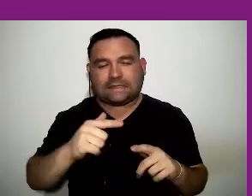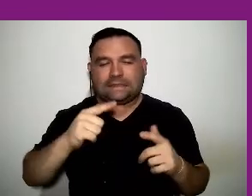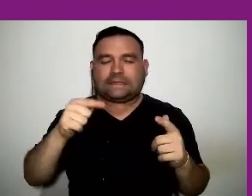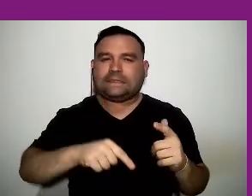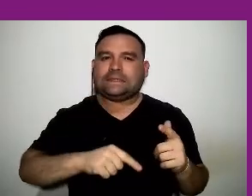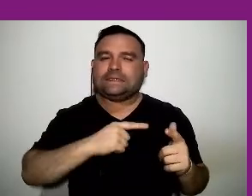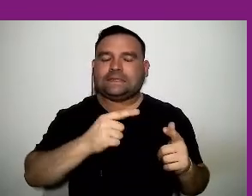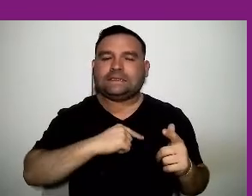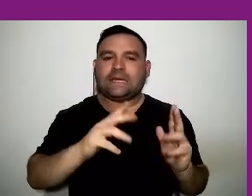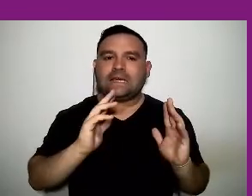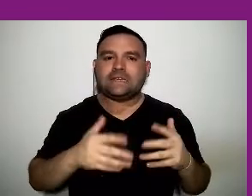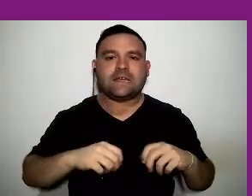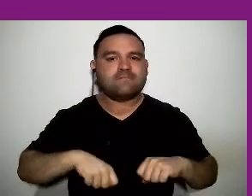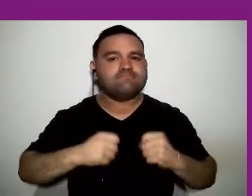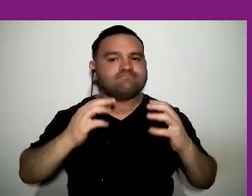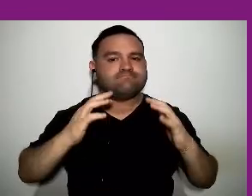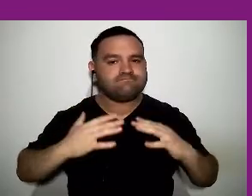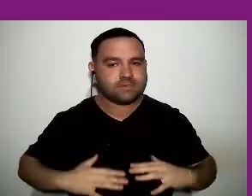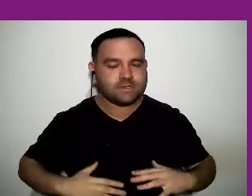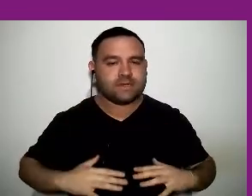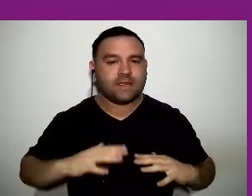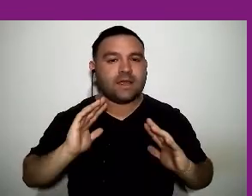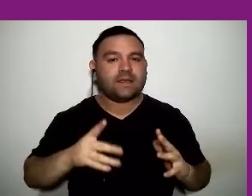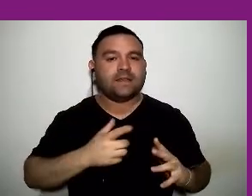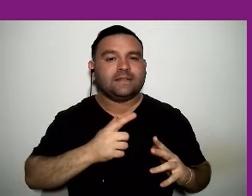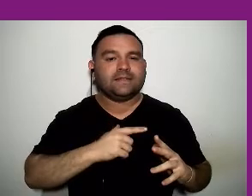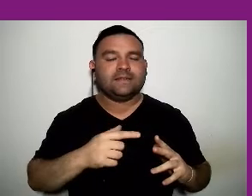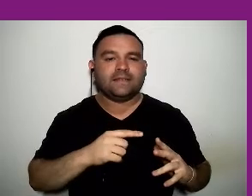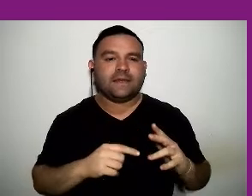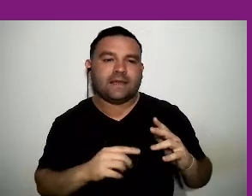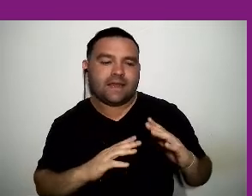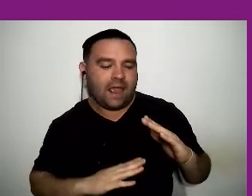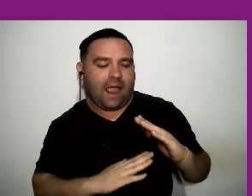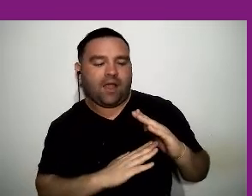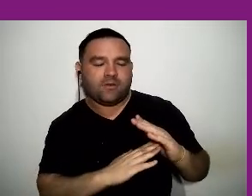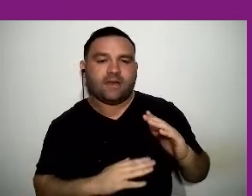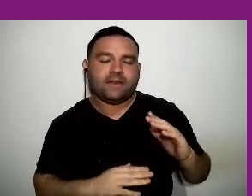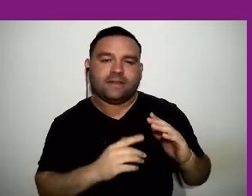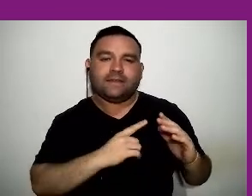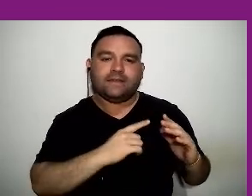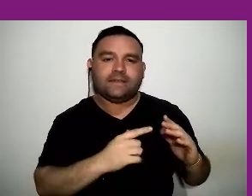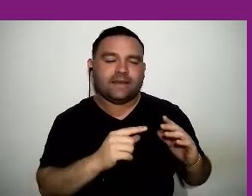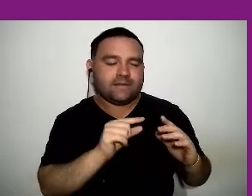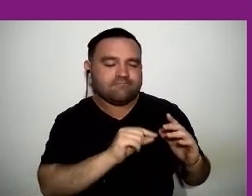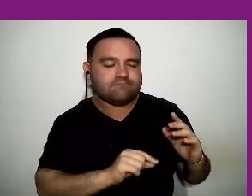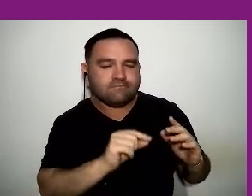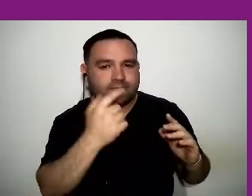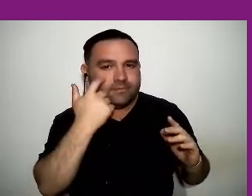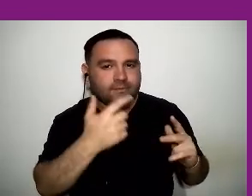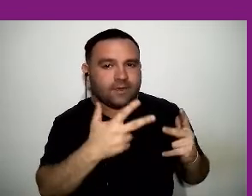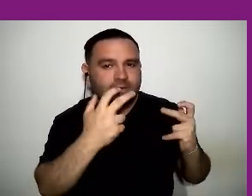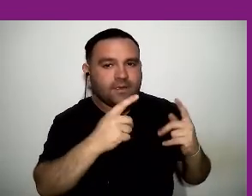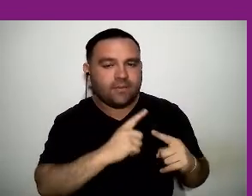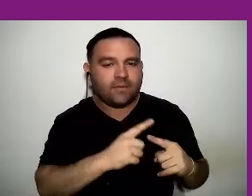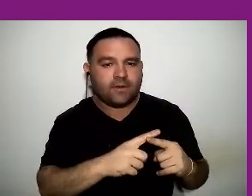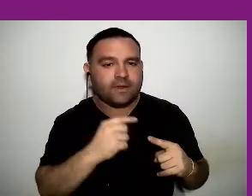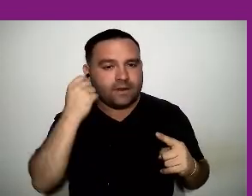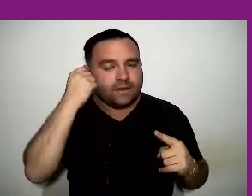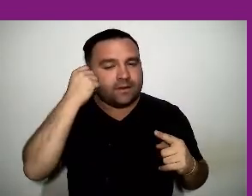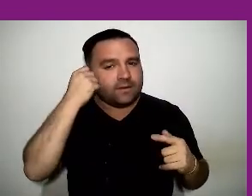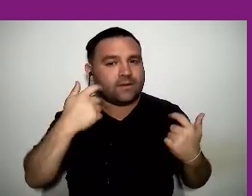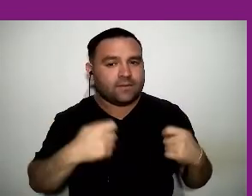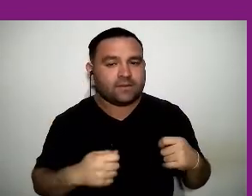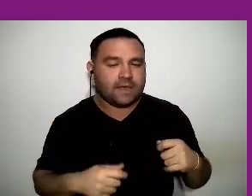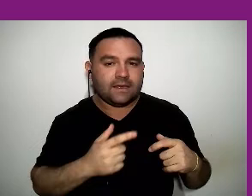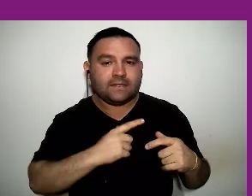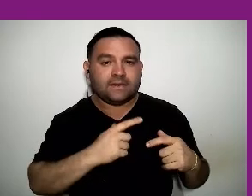extremamente colapsado, né? Tem um infiltrado aqui no ápice também, que a gente, apesar de deveria ter um